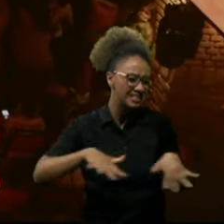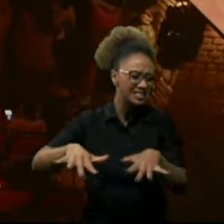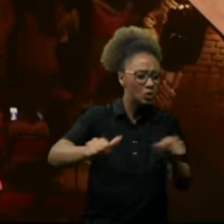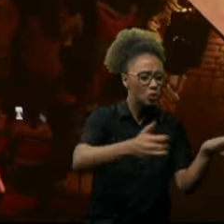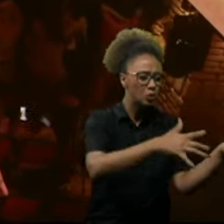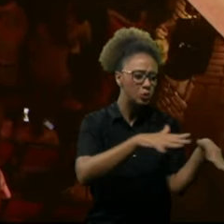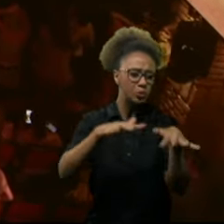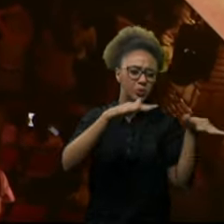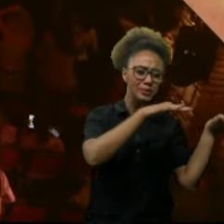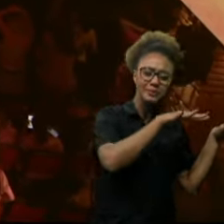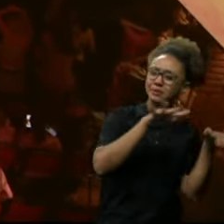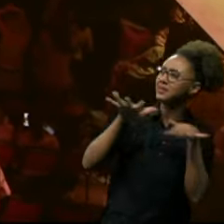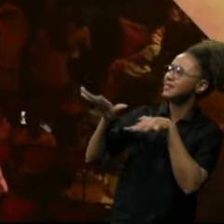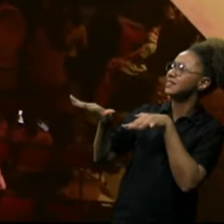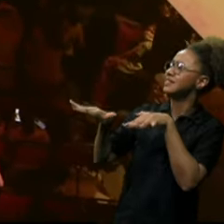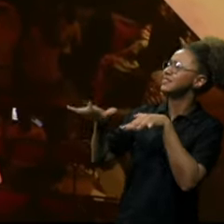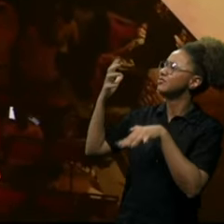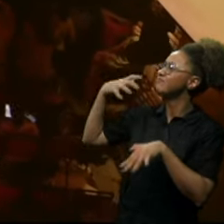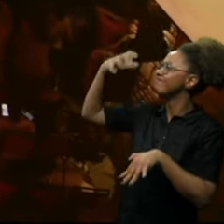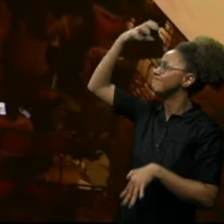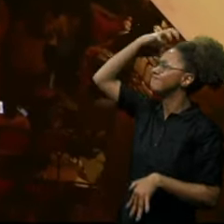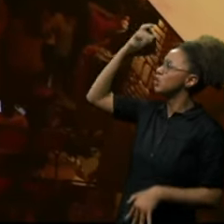E aí